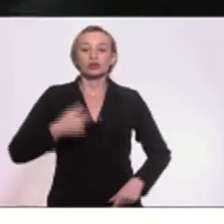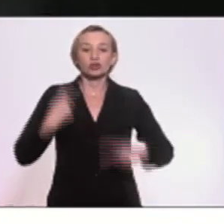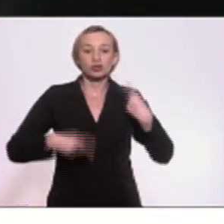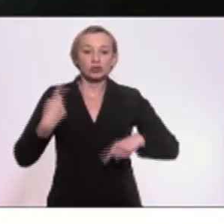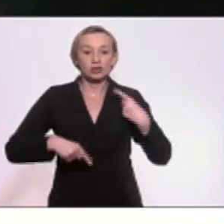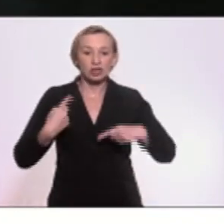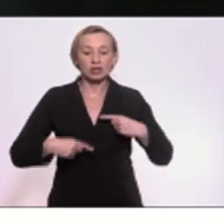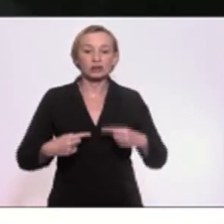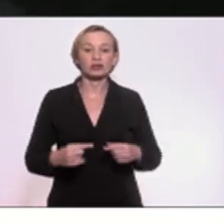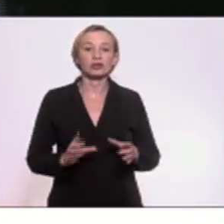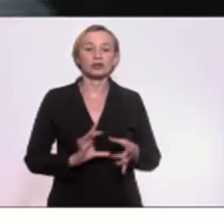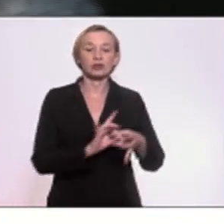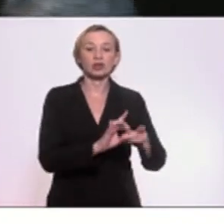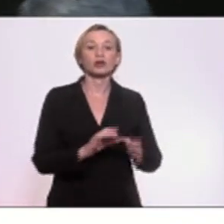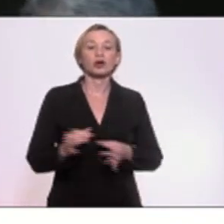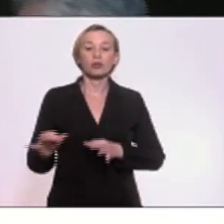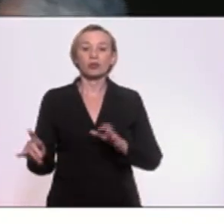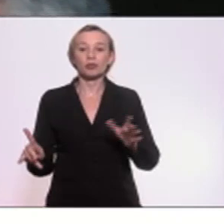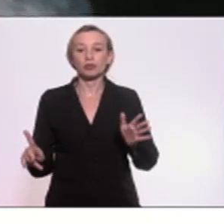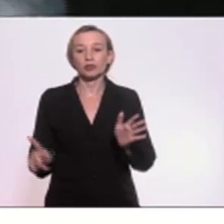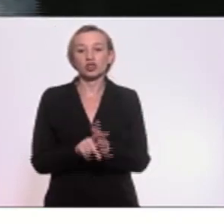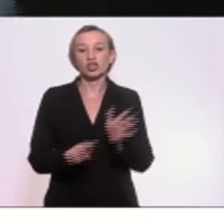redação do vencido assim emendado. Projeto de lei